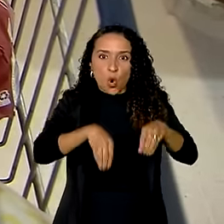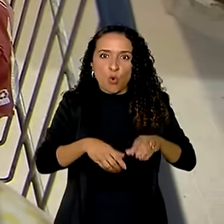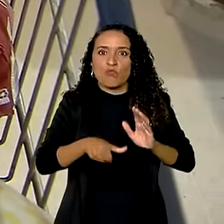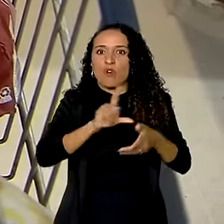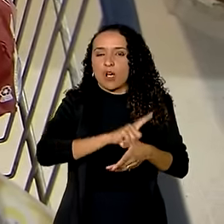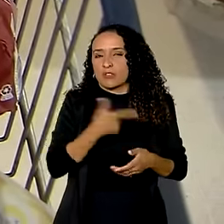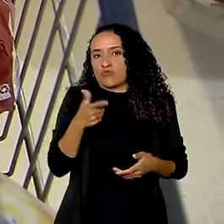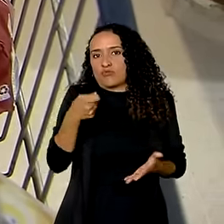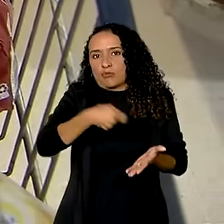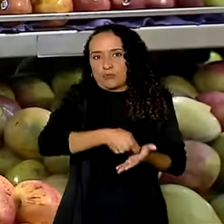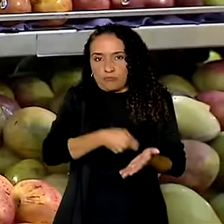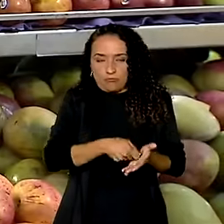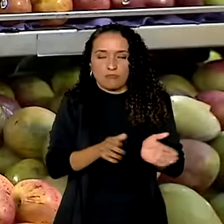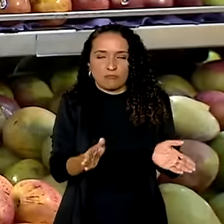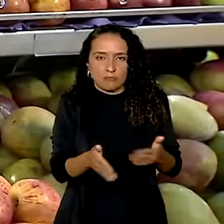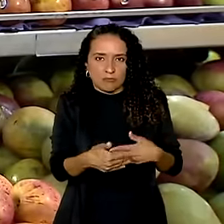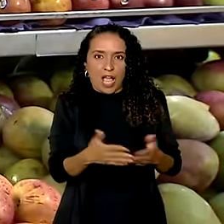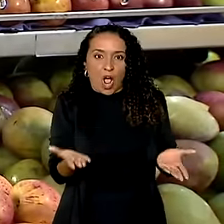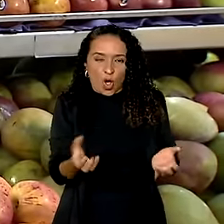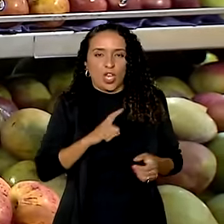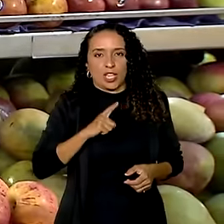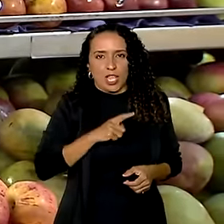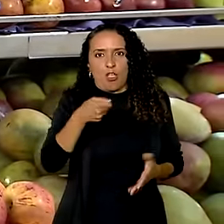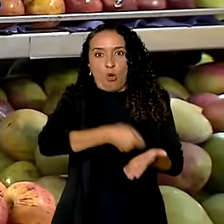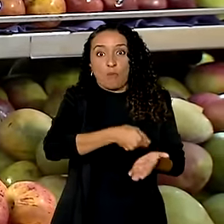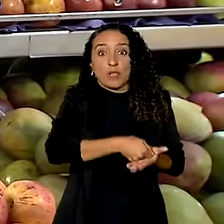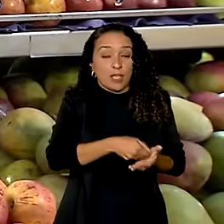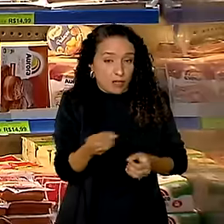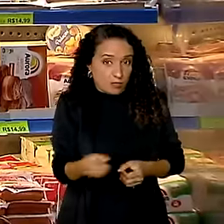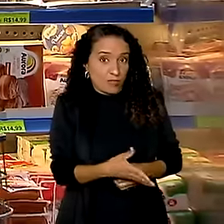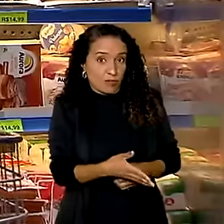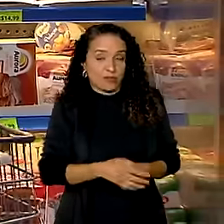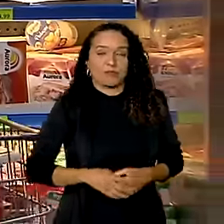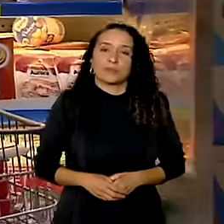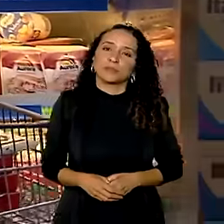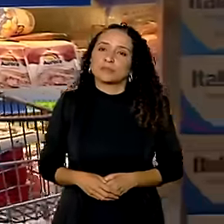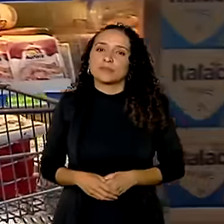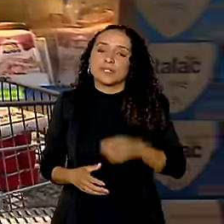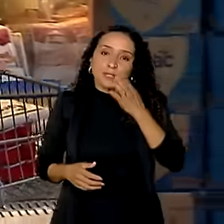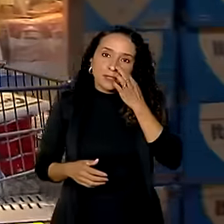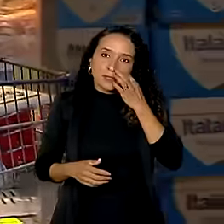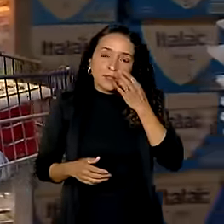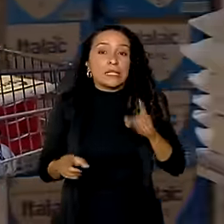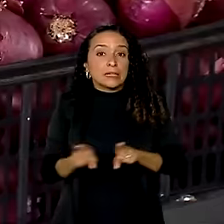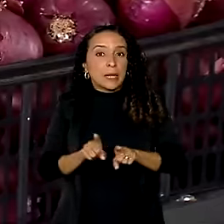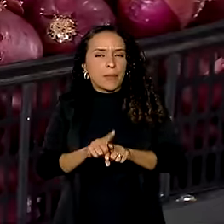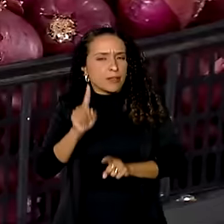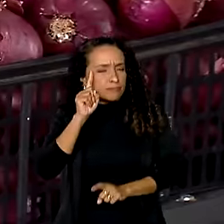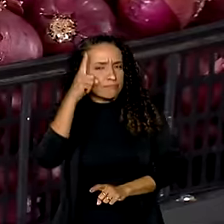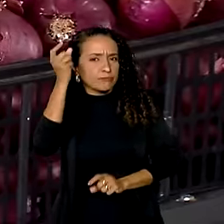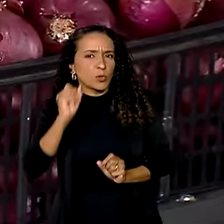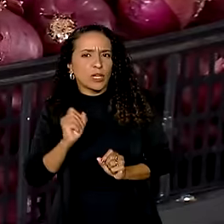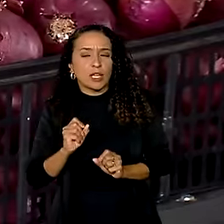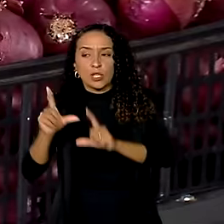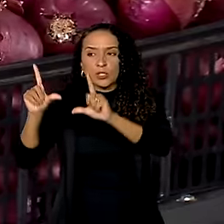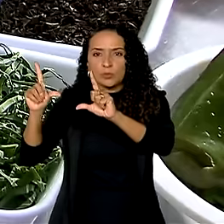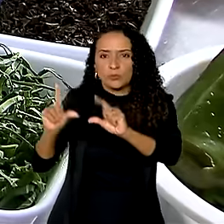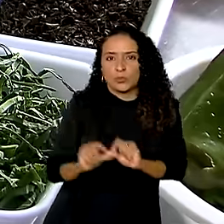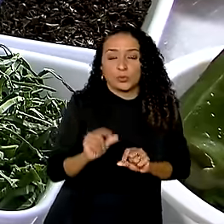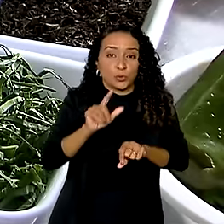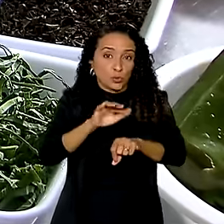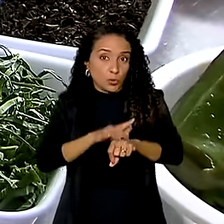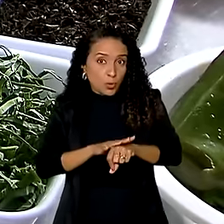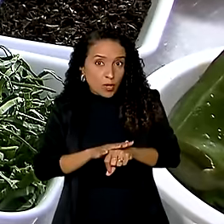item obrigatório na cesta básica e passaram a ser obrigatórios nessa nova cesta. Além disso, a iniciativa busca reduzir